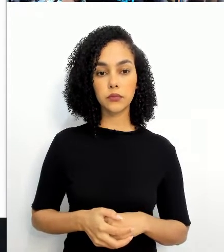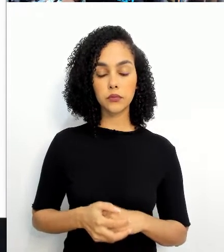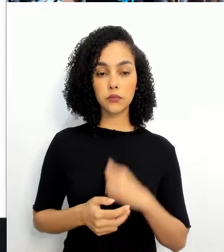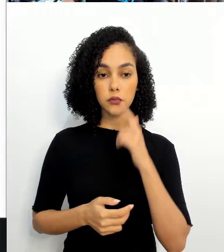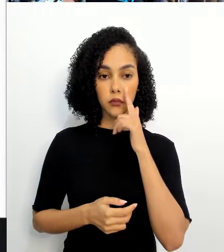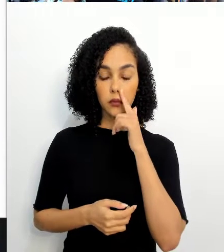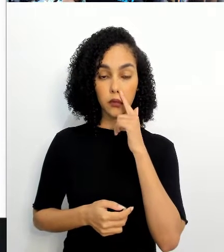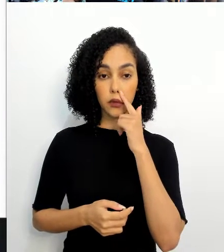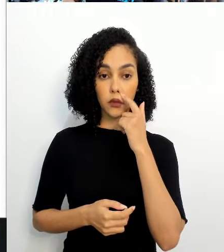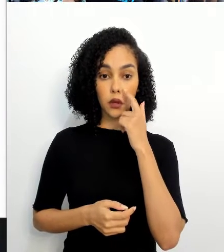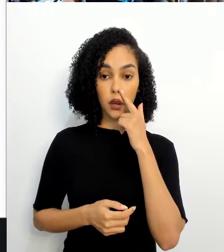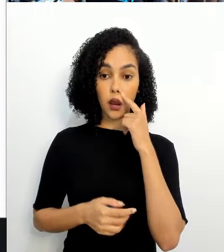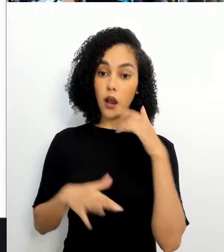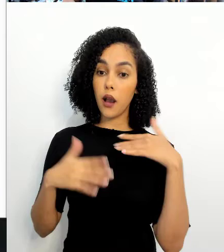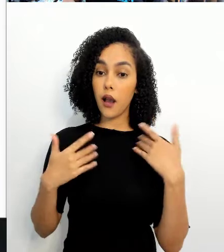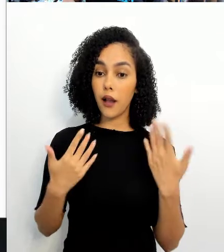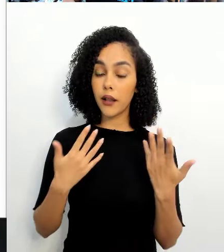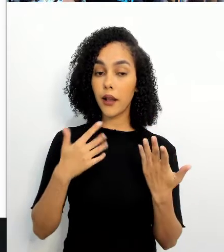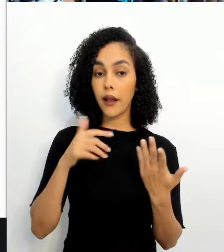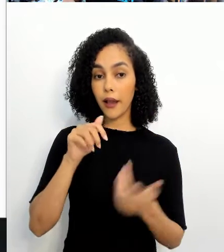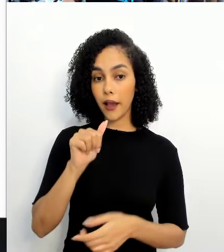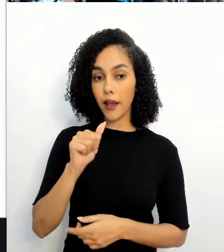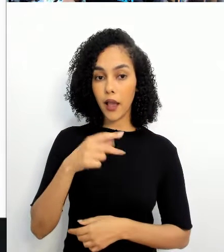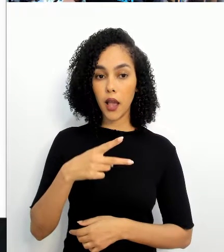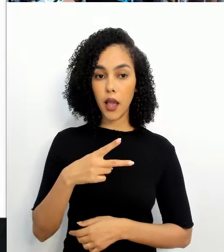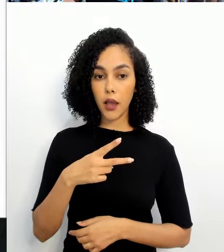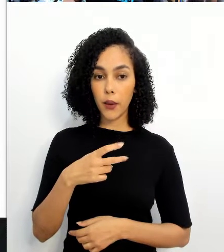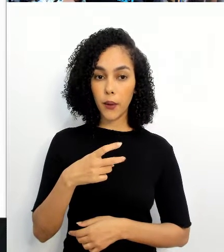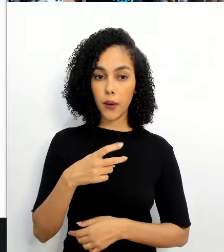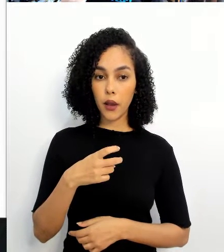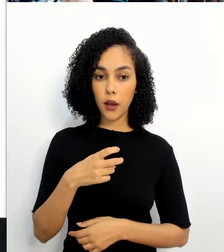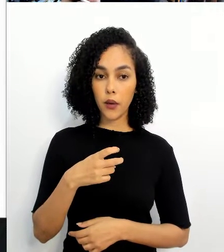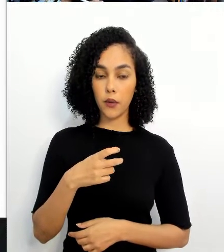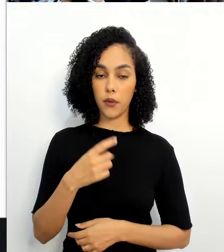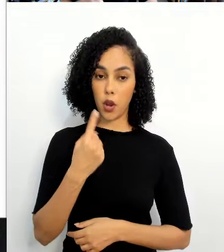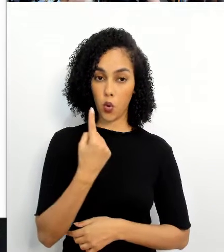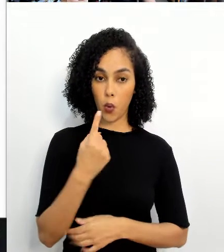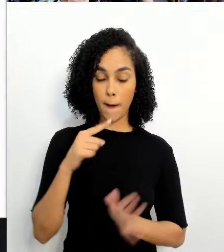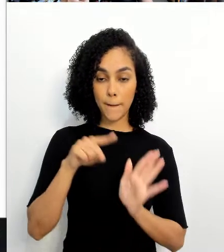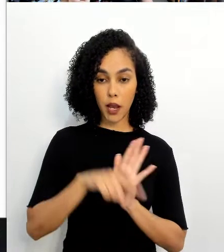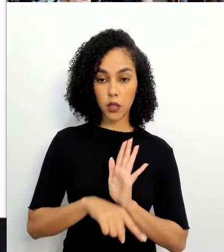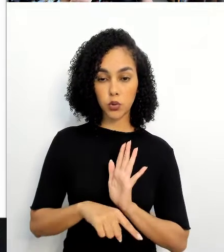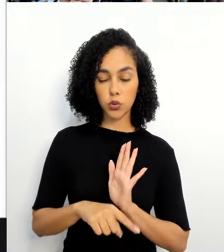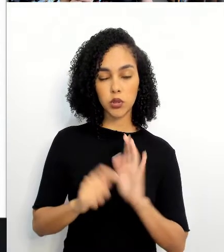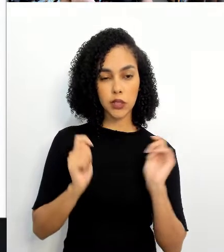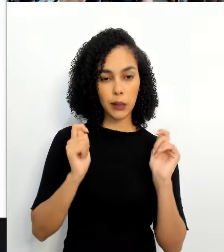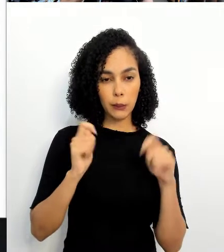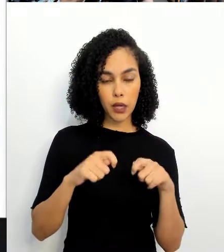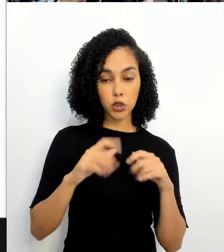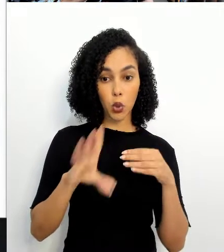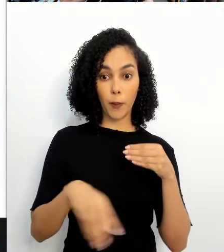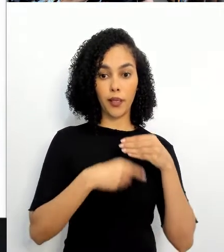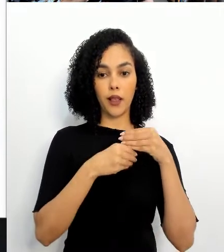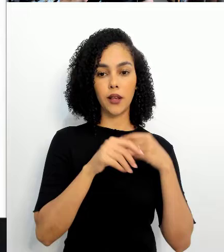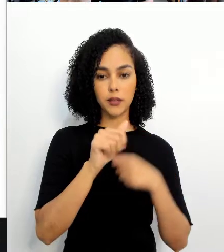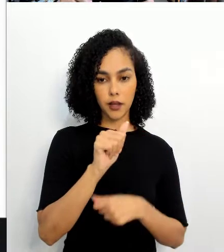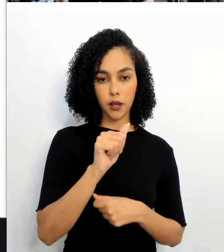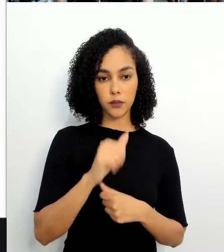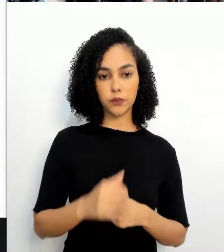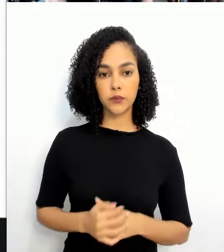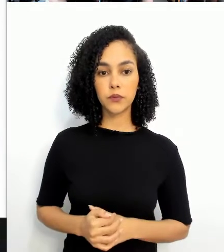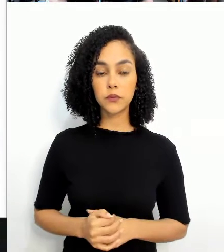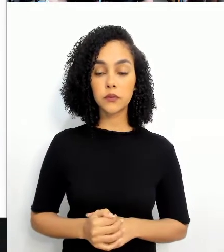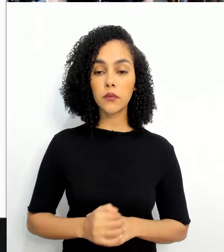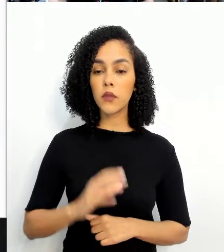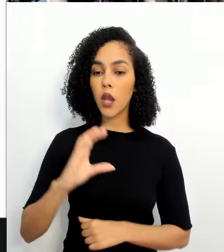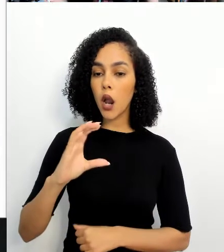probabilidade de A é igual a 1 menos a probabilidade do complementar de A. Isso é uma relação muito importante da probabilidade. E